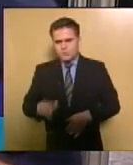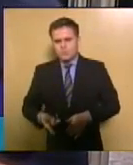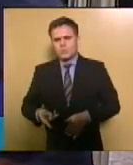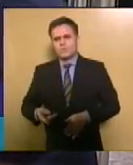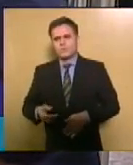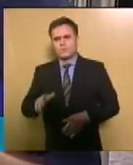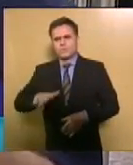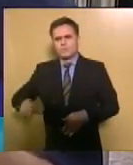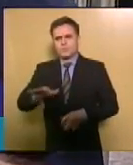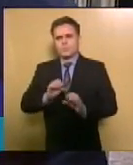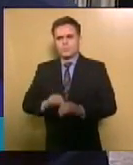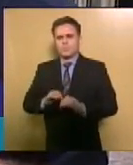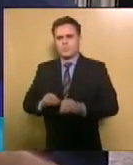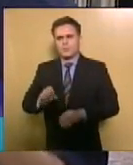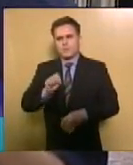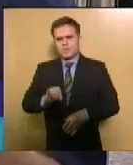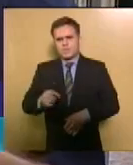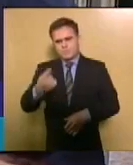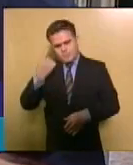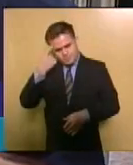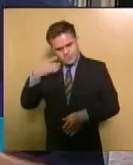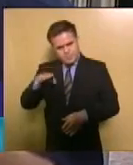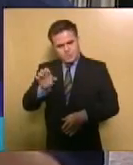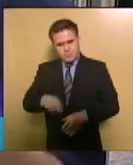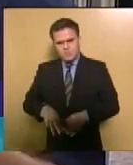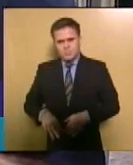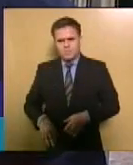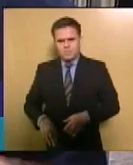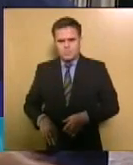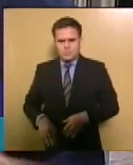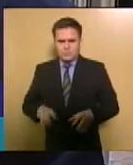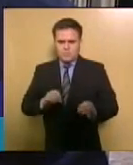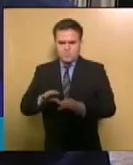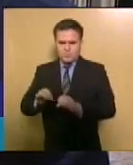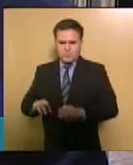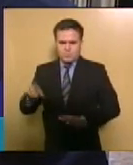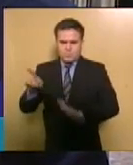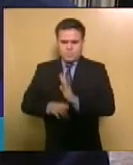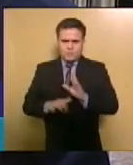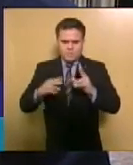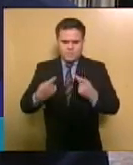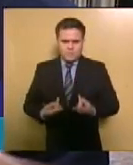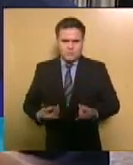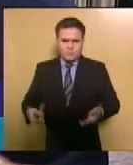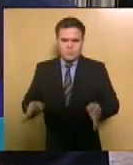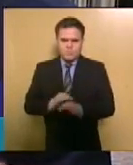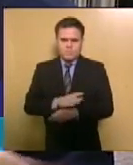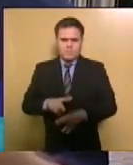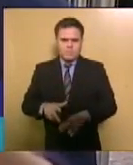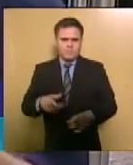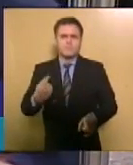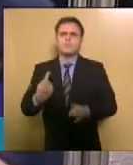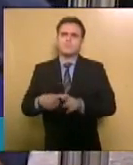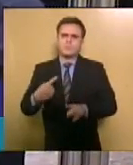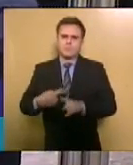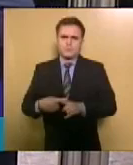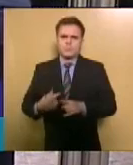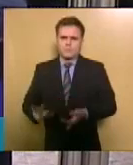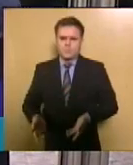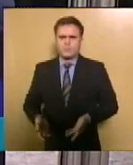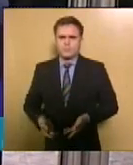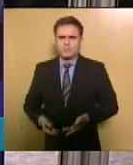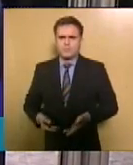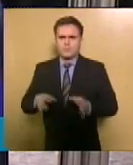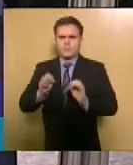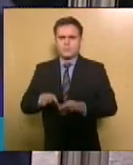gente pensar Nessas questões que vão permear a linha de direitos humos porque a educação ela vai ser a